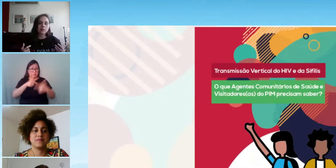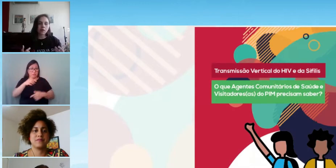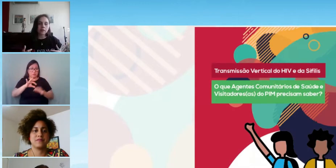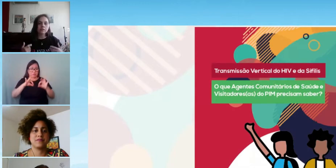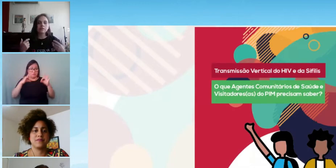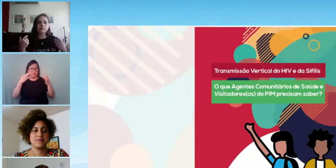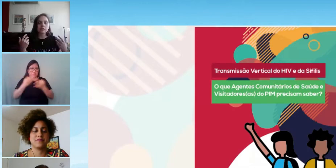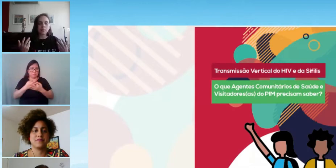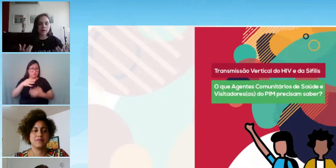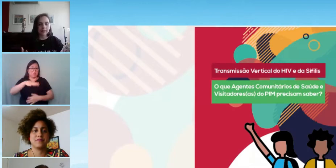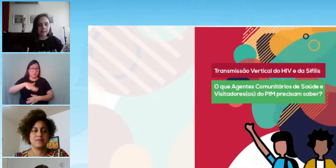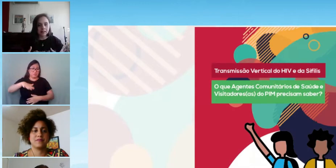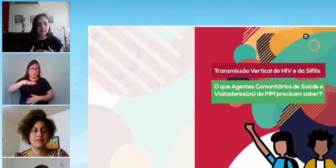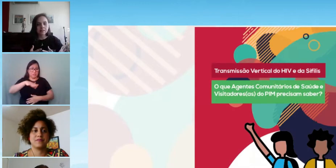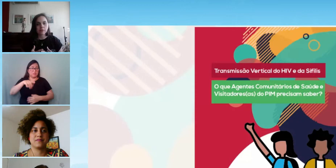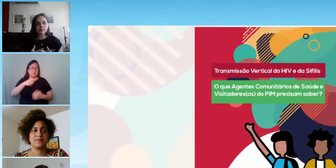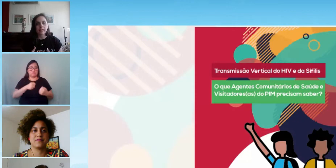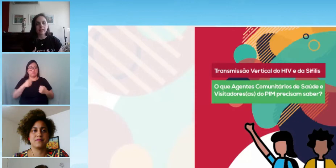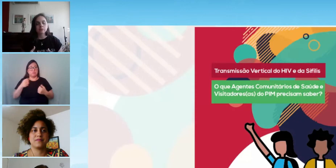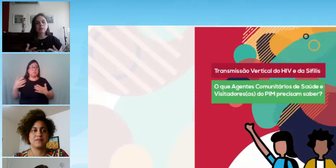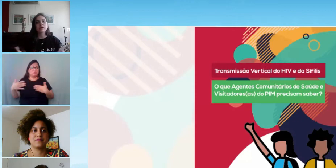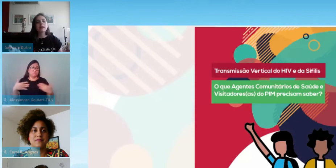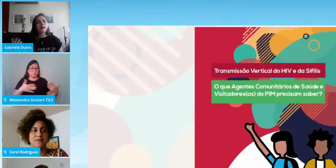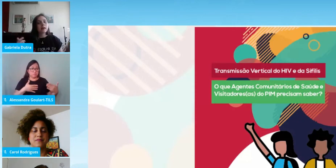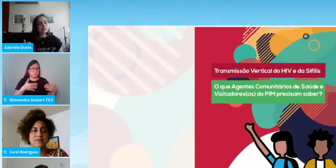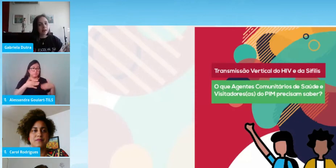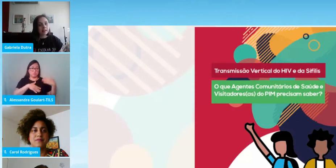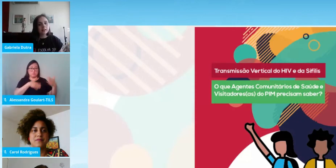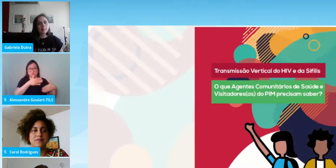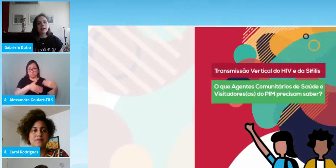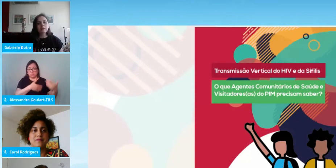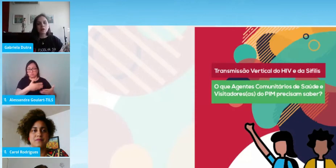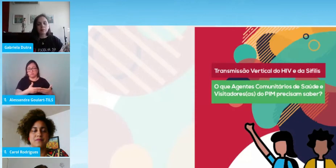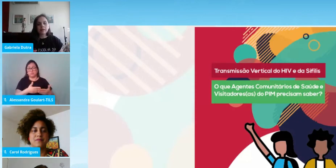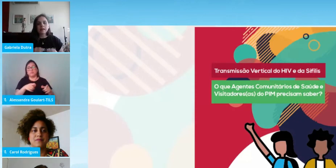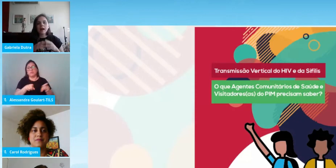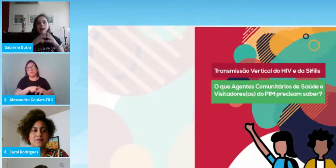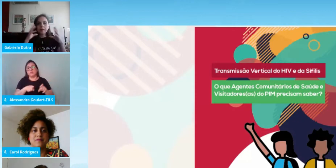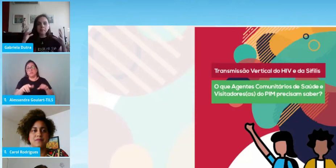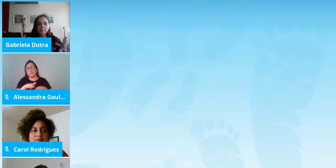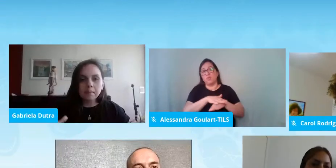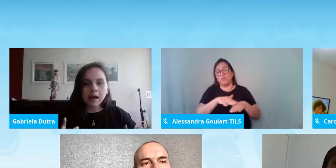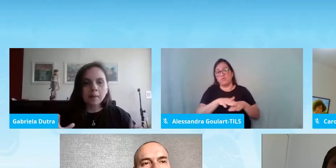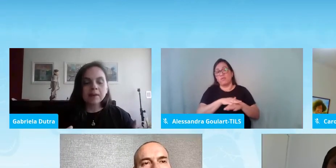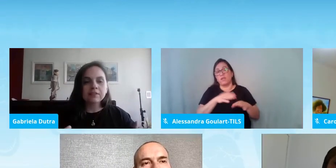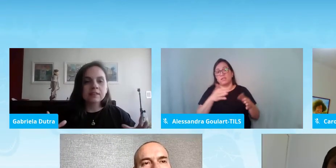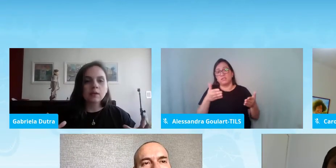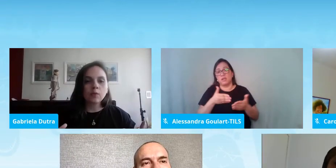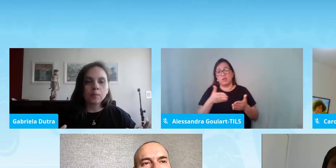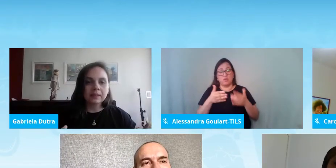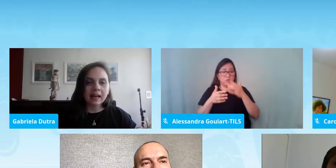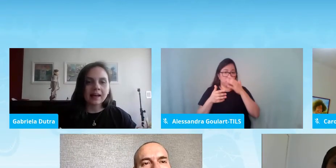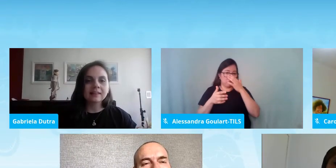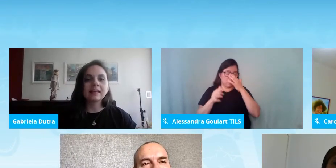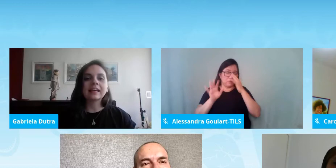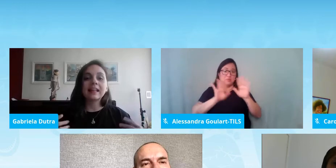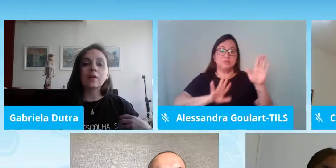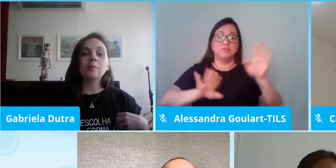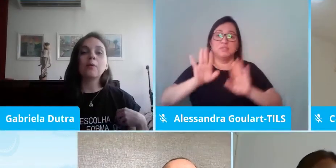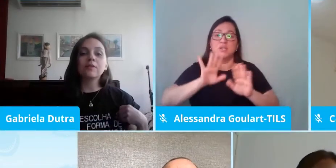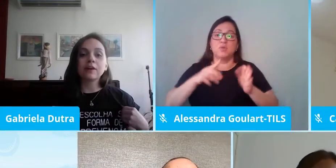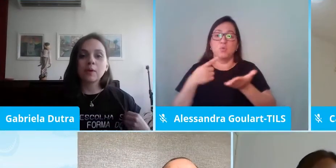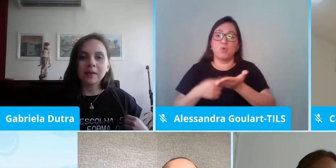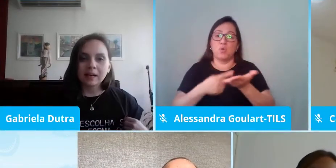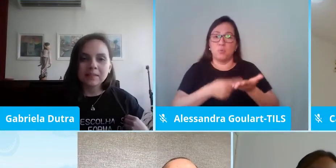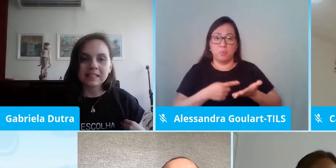nos territórios que vocês podem estar desenvolvendo. Fala também sobre a prevenção combinada, né, que tem